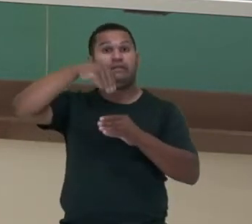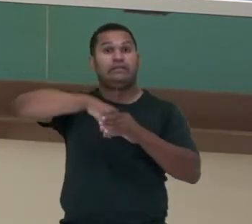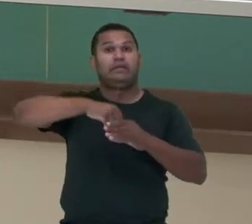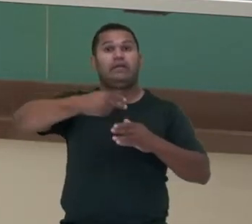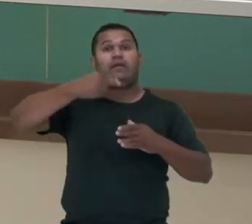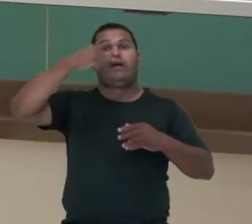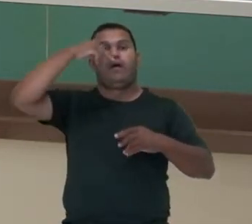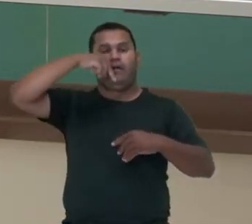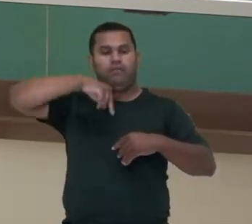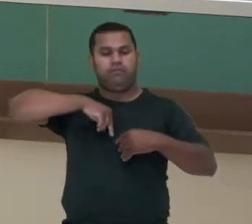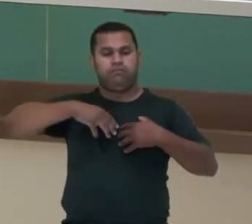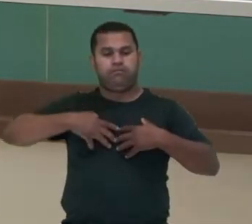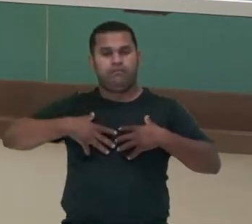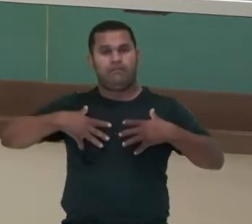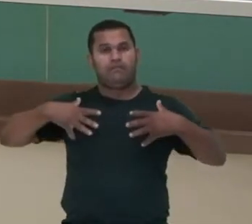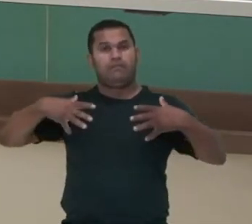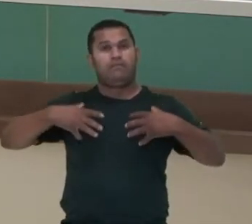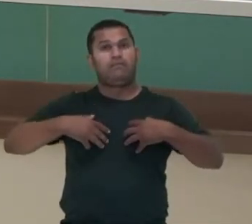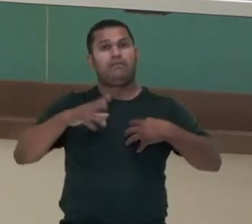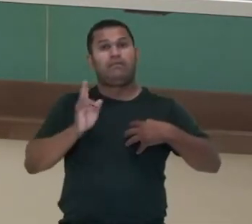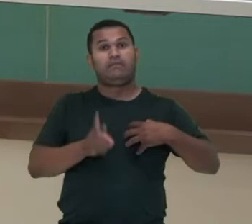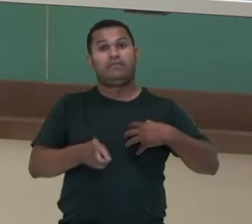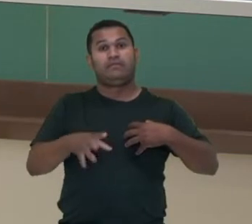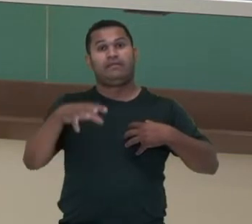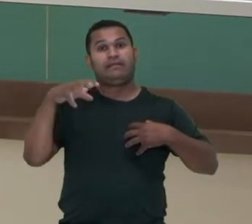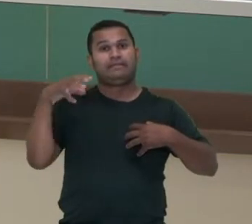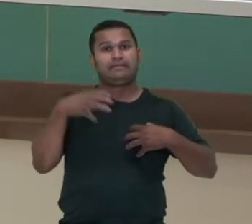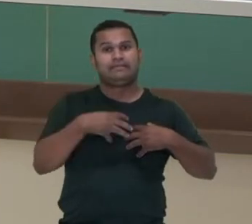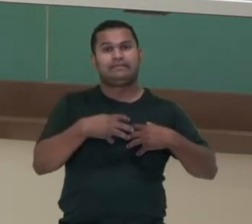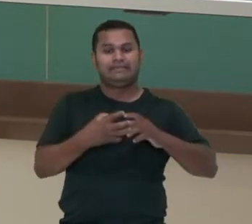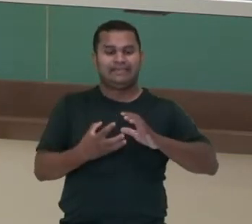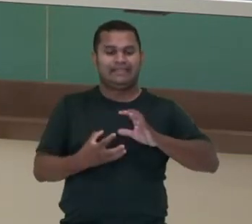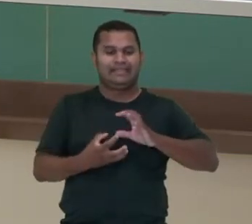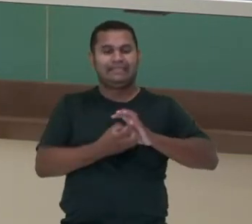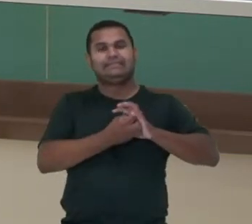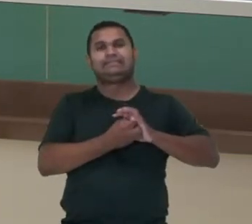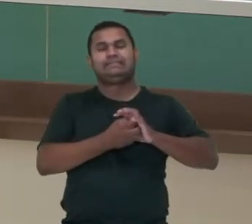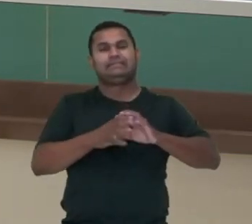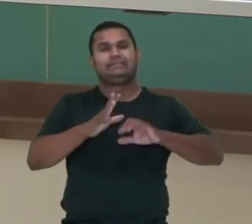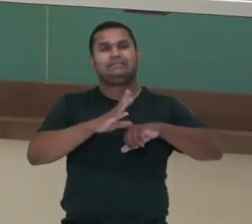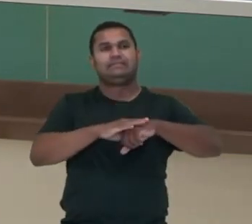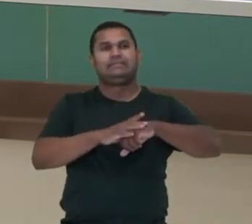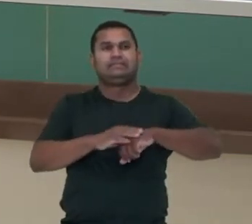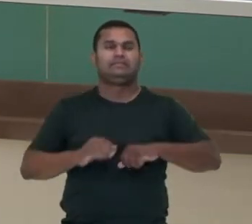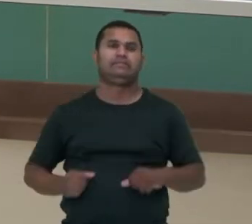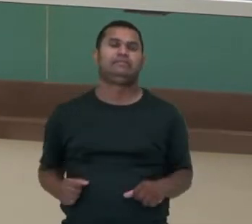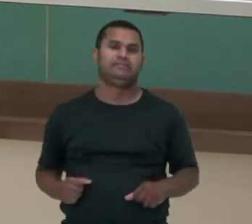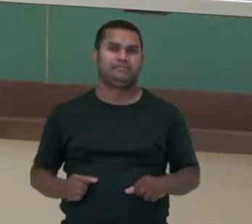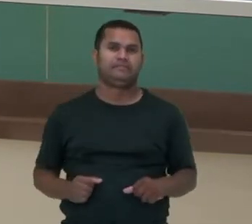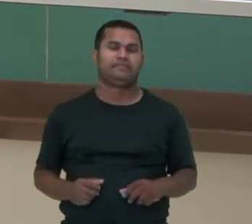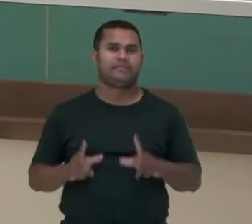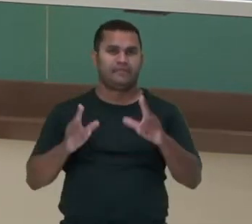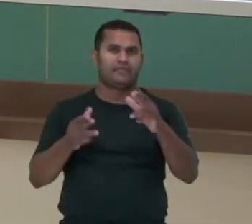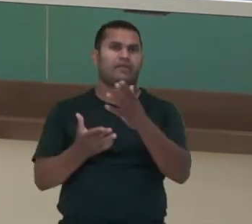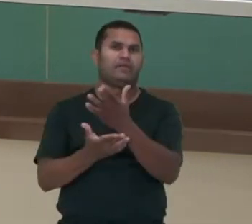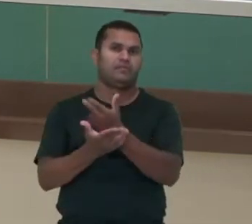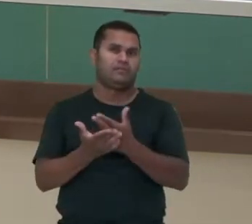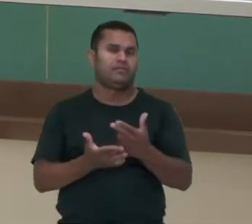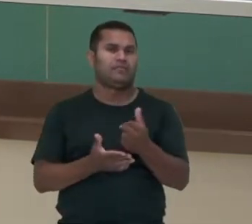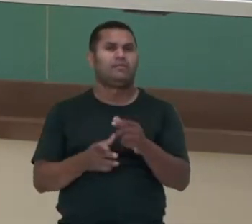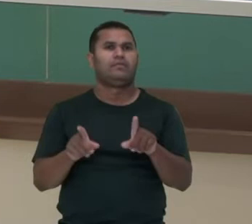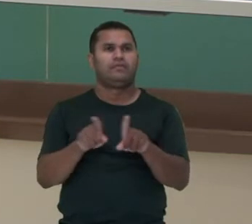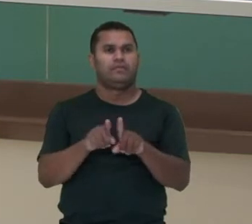a radioatividade, vírus, bactérias e nutrientes. Então, basicamente, ali destrinchando o que a gente falou nos slides anteriores. Mas vamos a uma